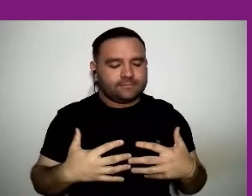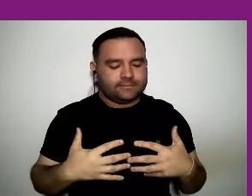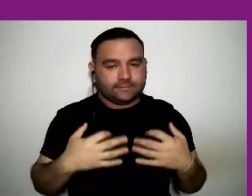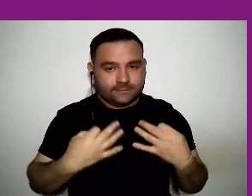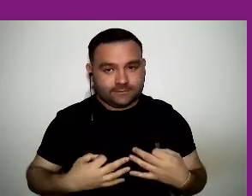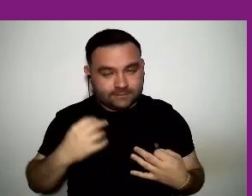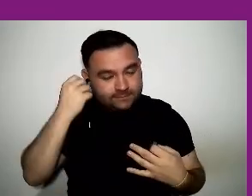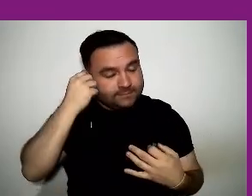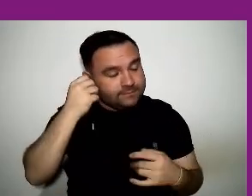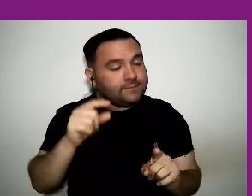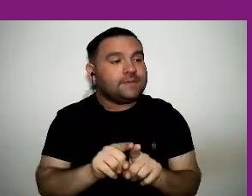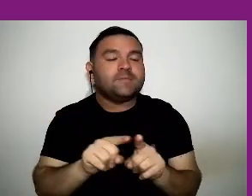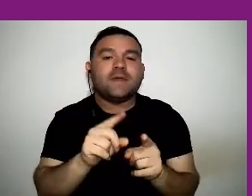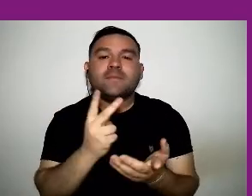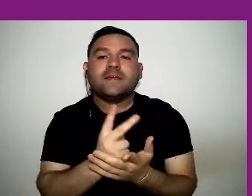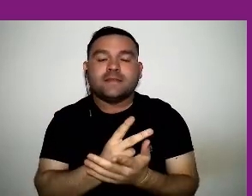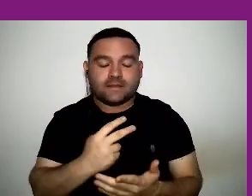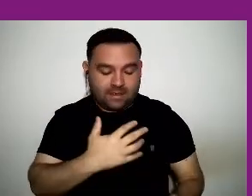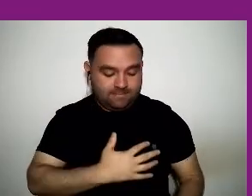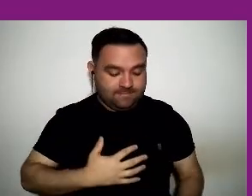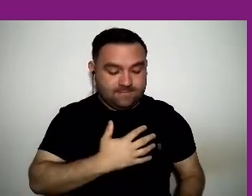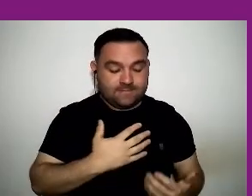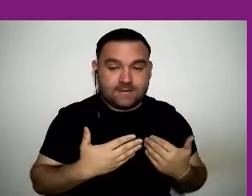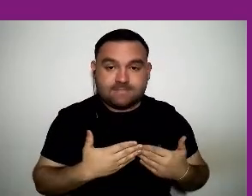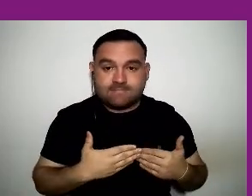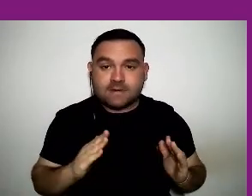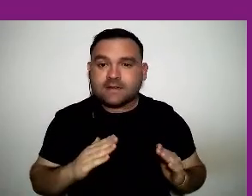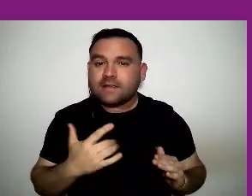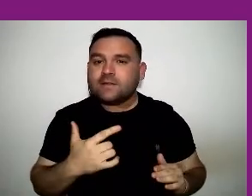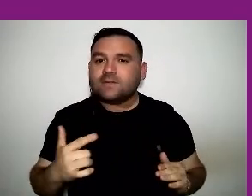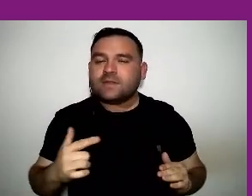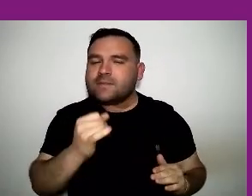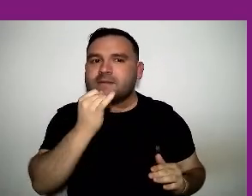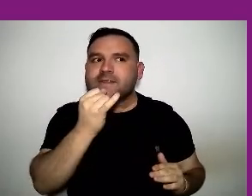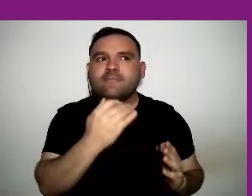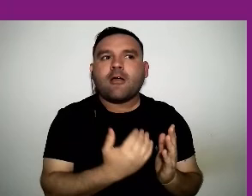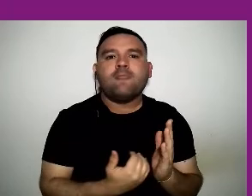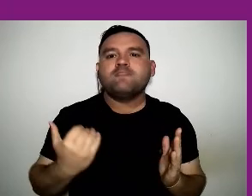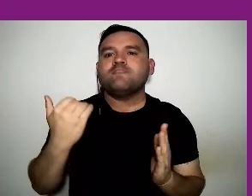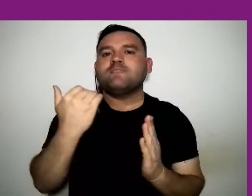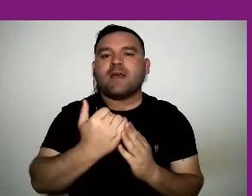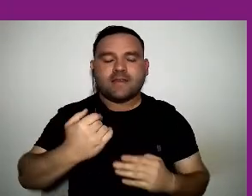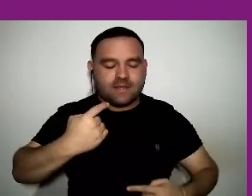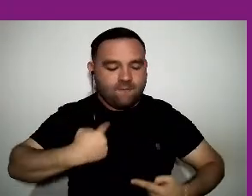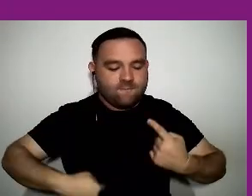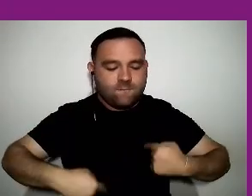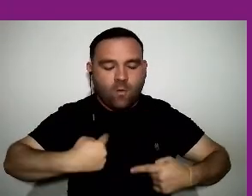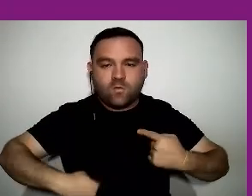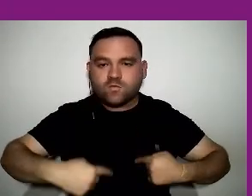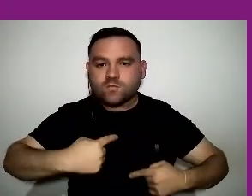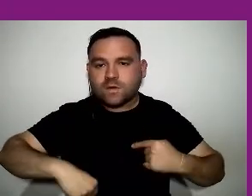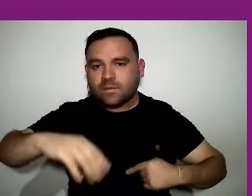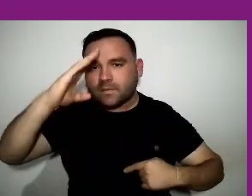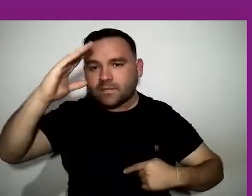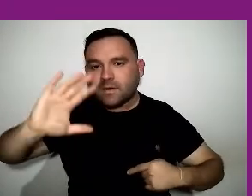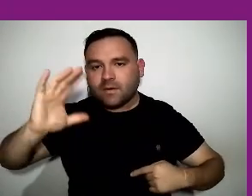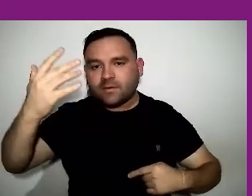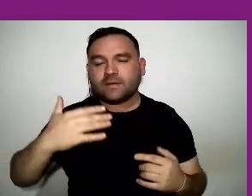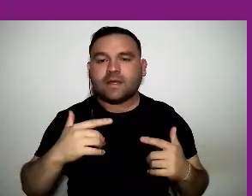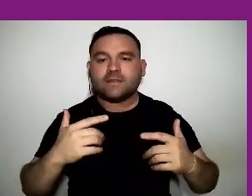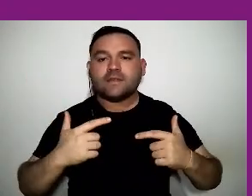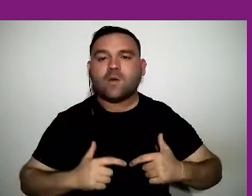e manter essa área pulmonar aberta sem o shift de fluxo que acontece especialmente nas